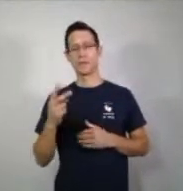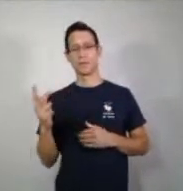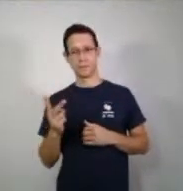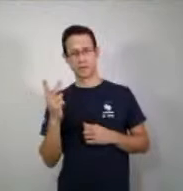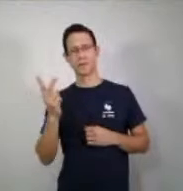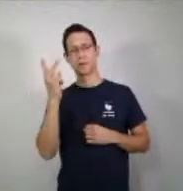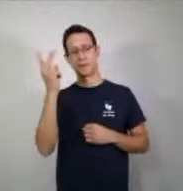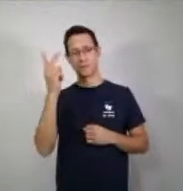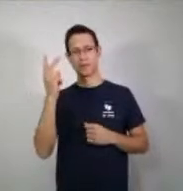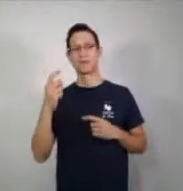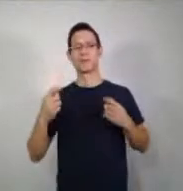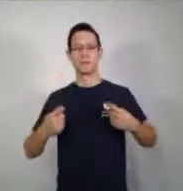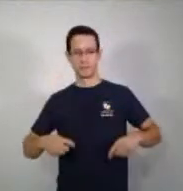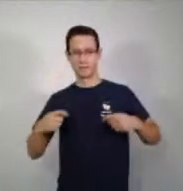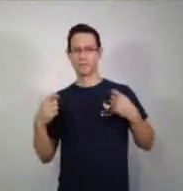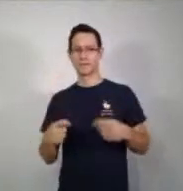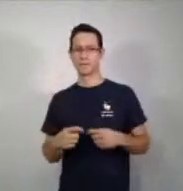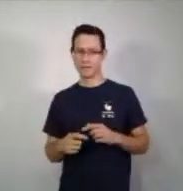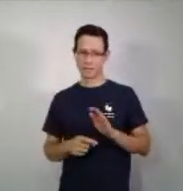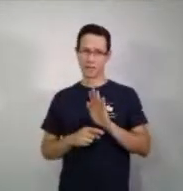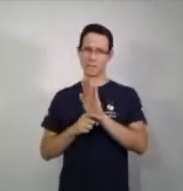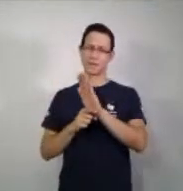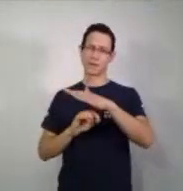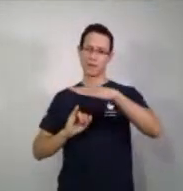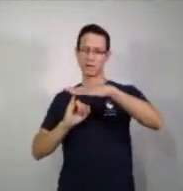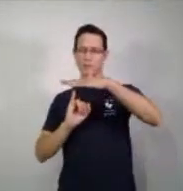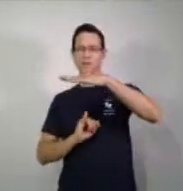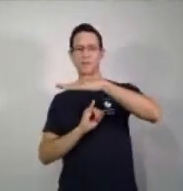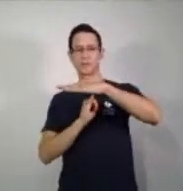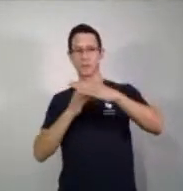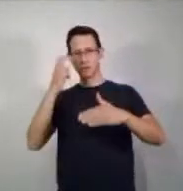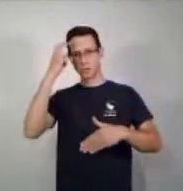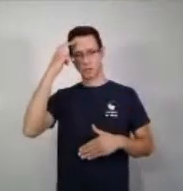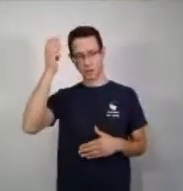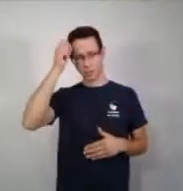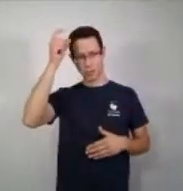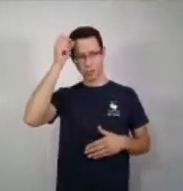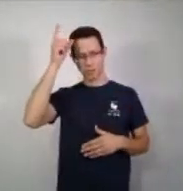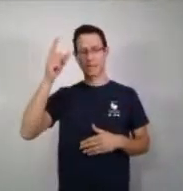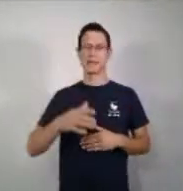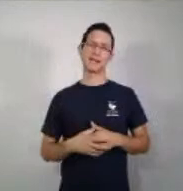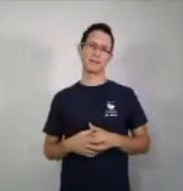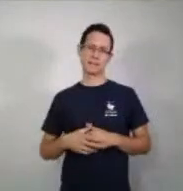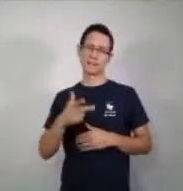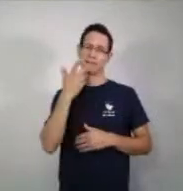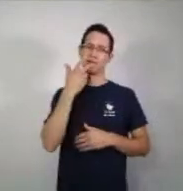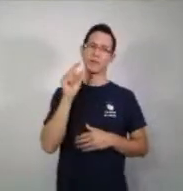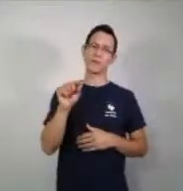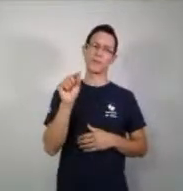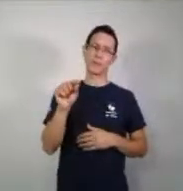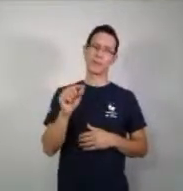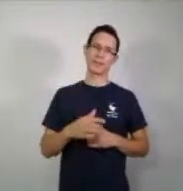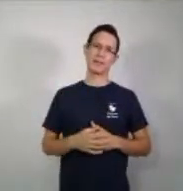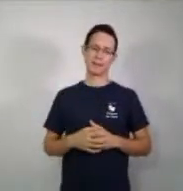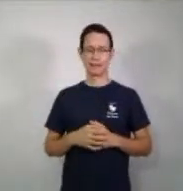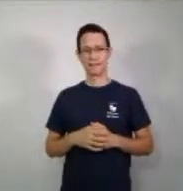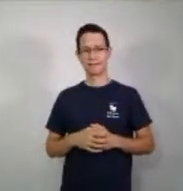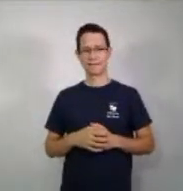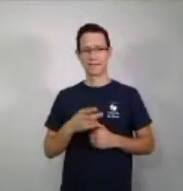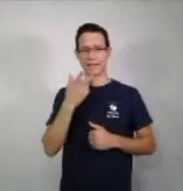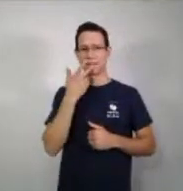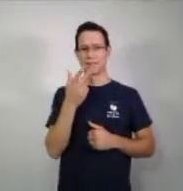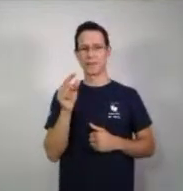valor que a gente tem que dar para as nossas instituições culturais. Eu acho que a gente está falando aqui numa, né, a gente está falando